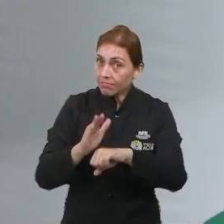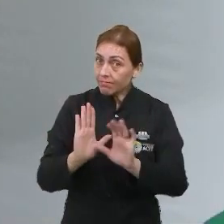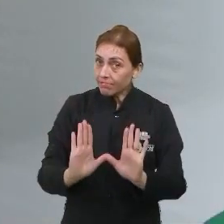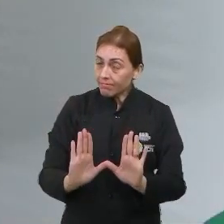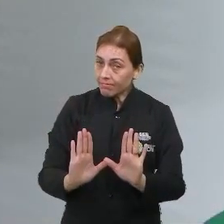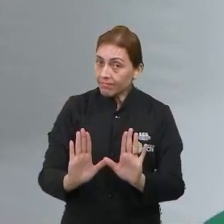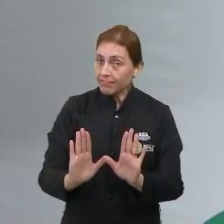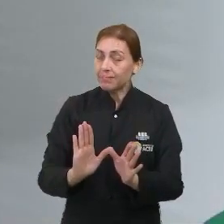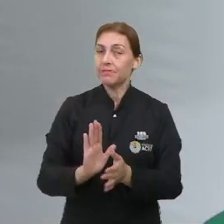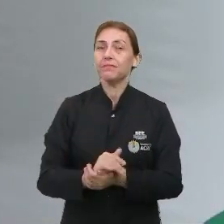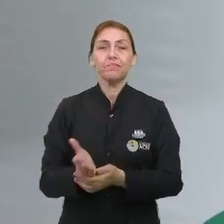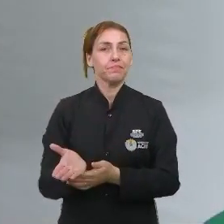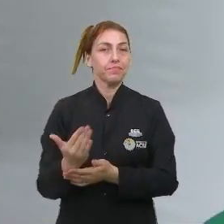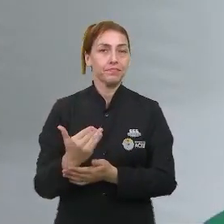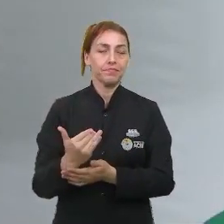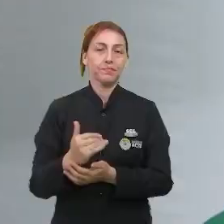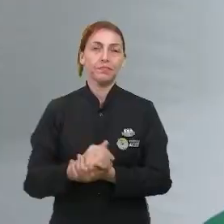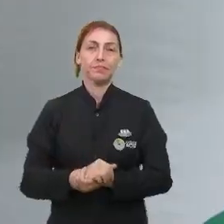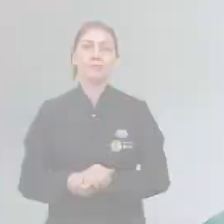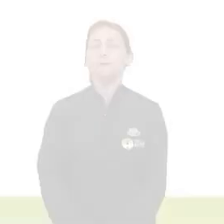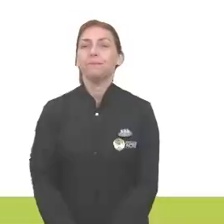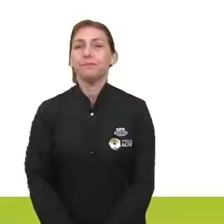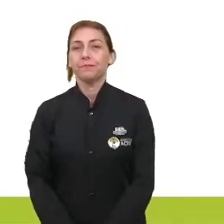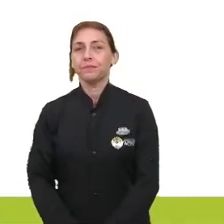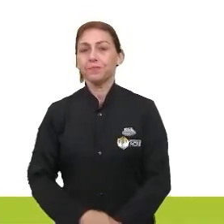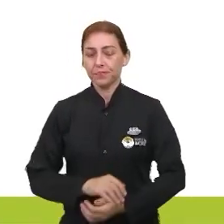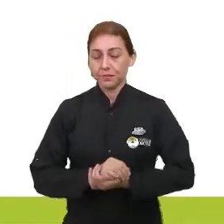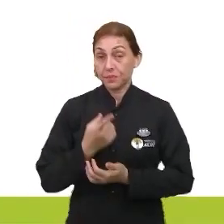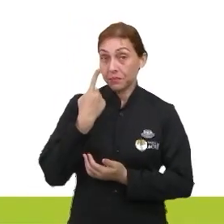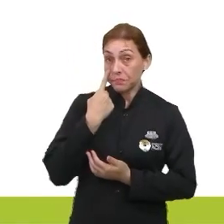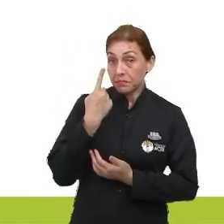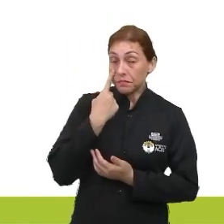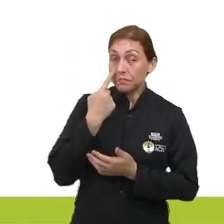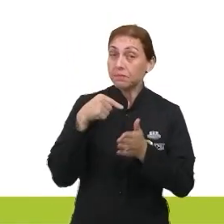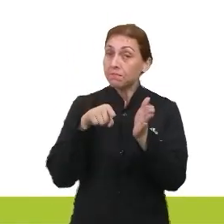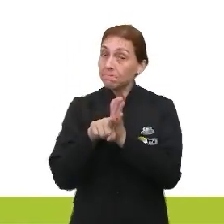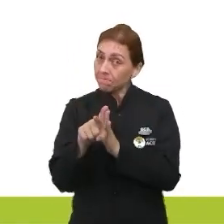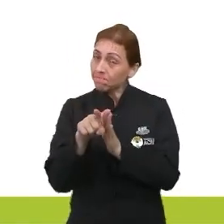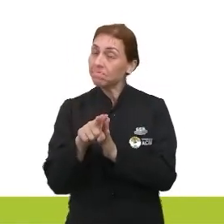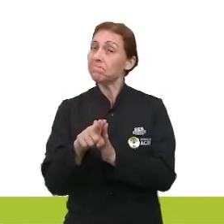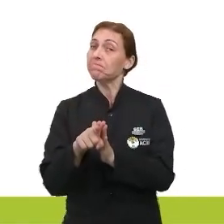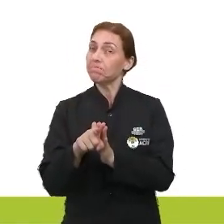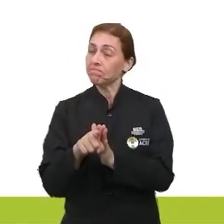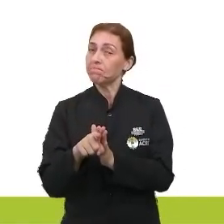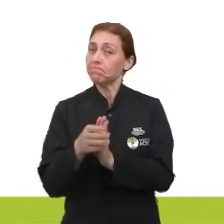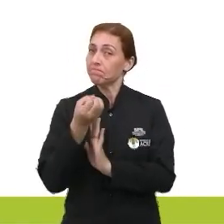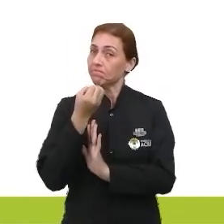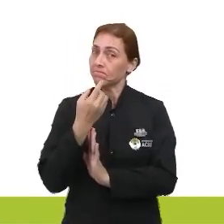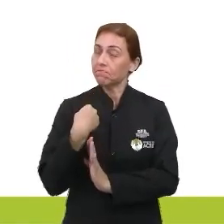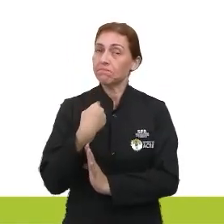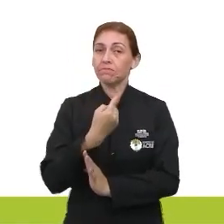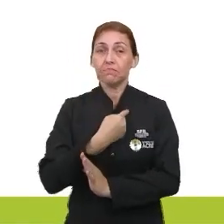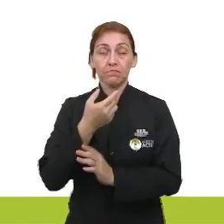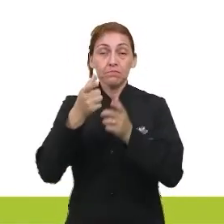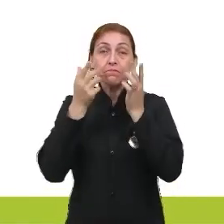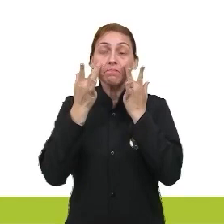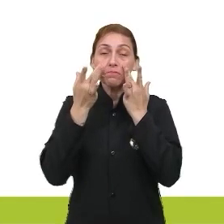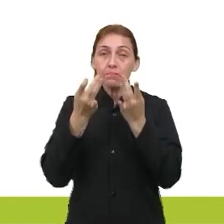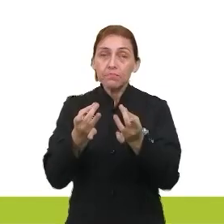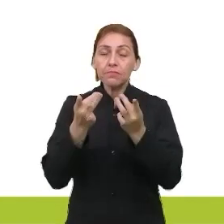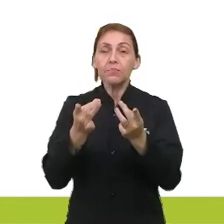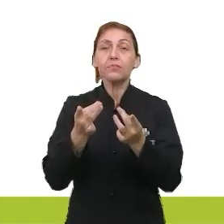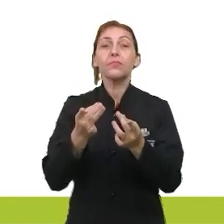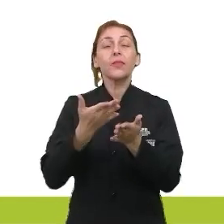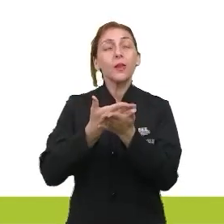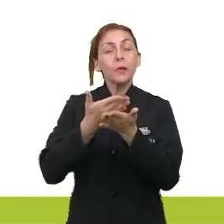pouquinho? Vamos lá? Acompanha comigo. Olha aqui, uma questãozinha bacana para nós. Presta atenção.